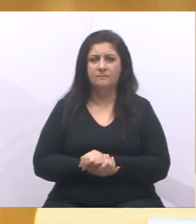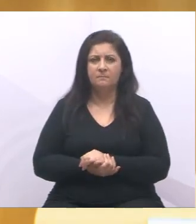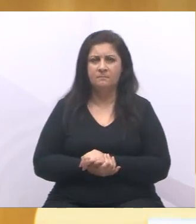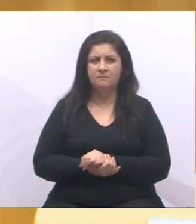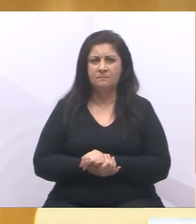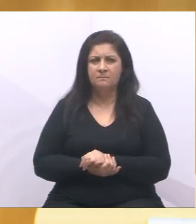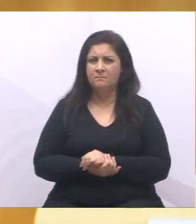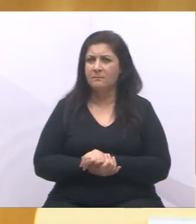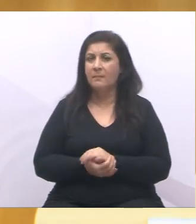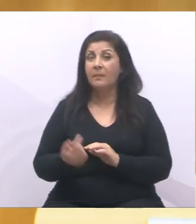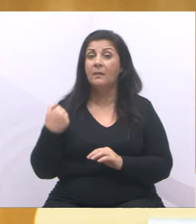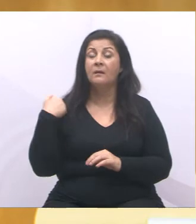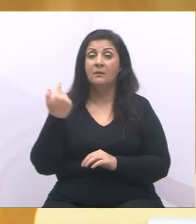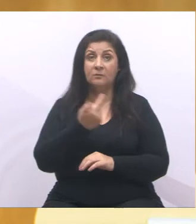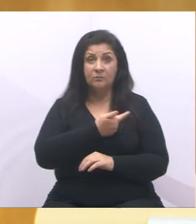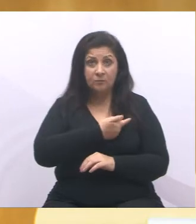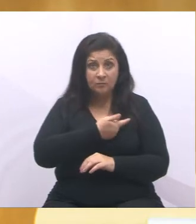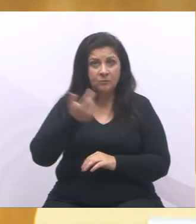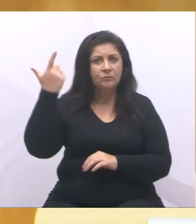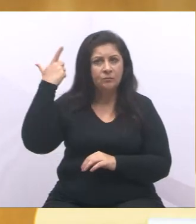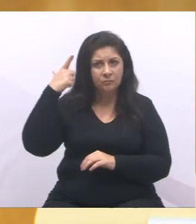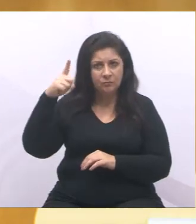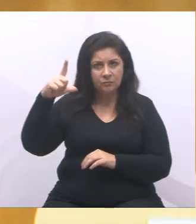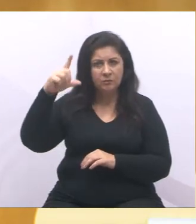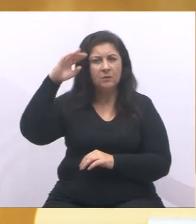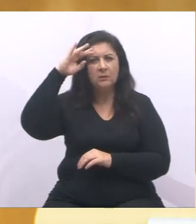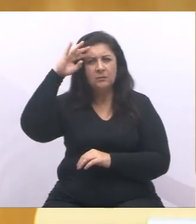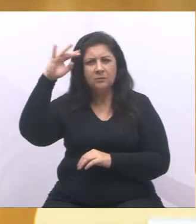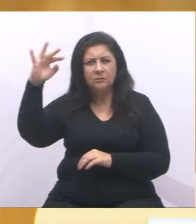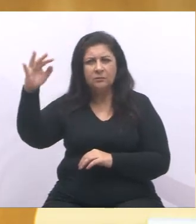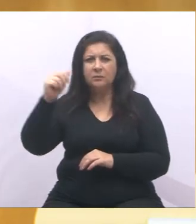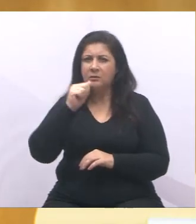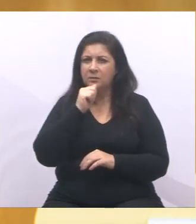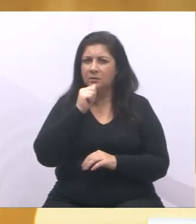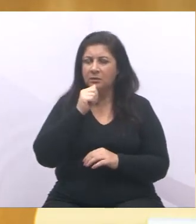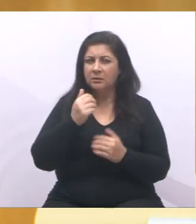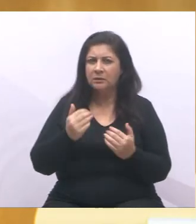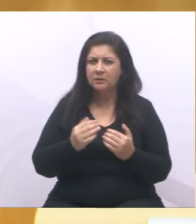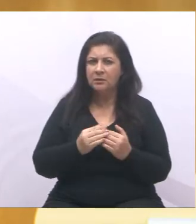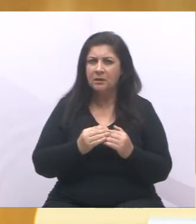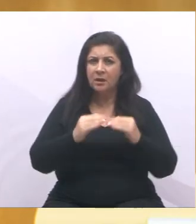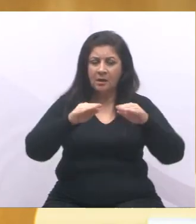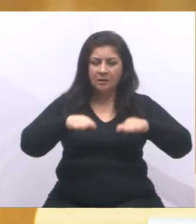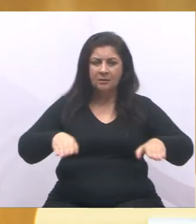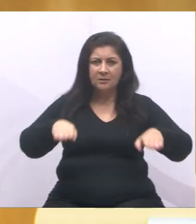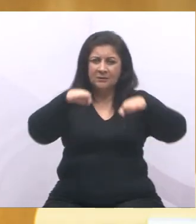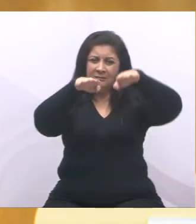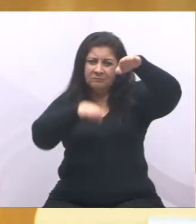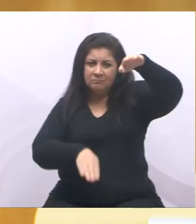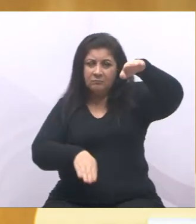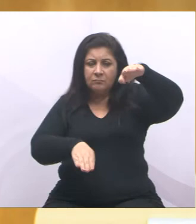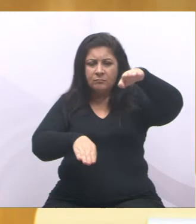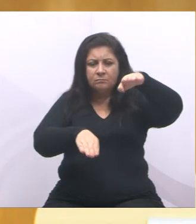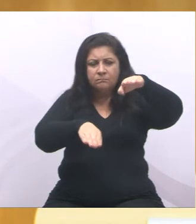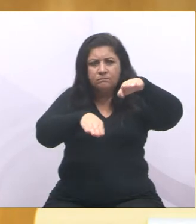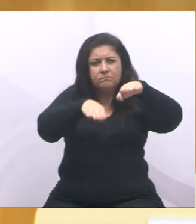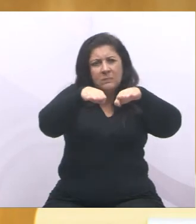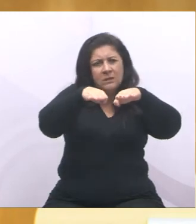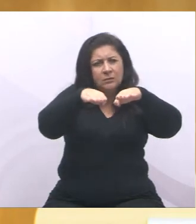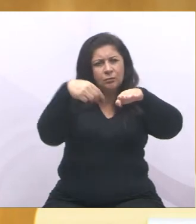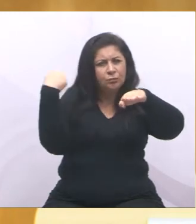Será que ainda somos capazes de sonhar com a redução das desigualdades? Somos